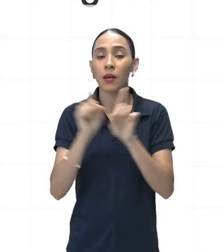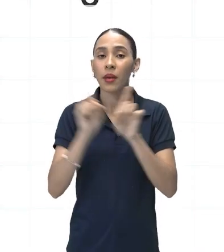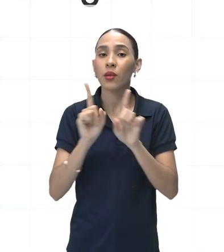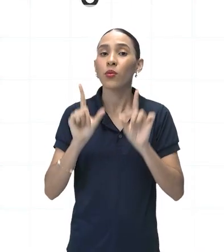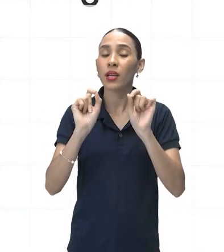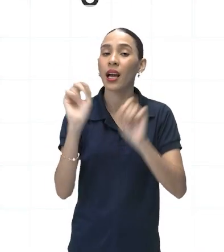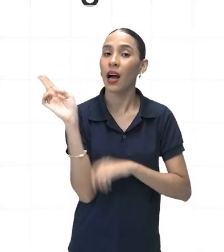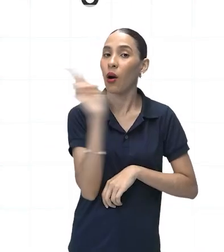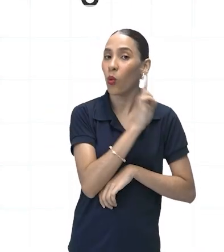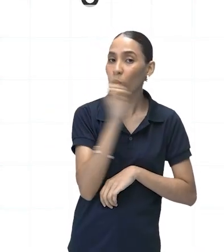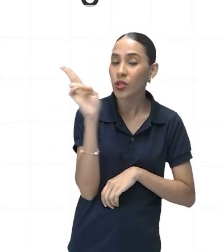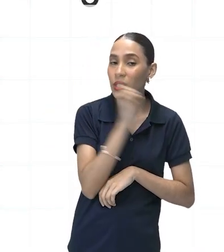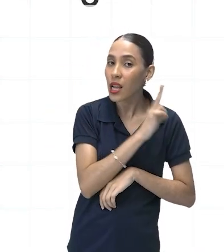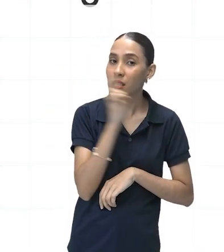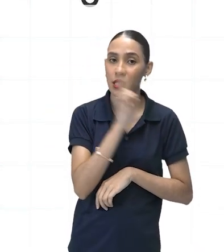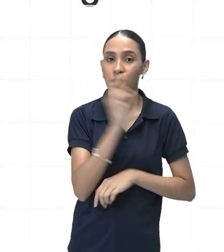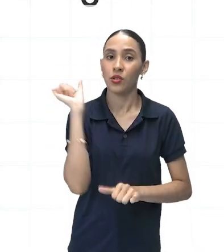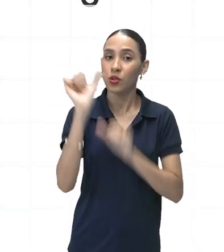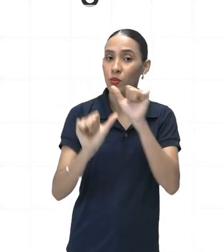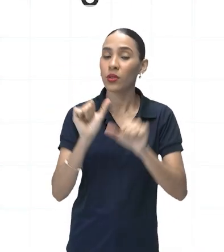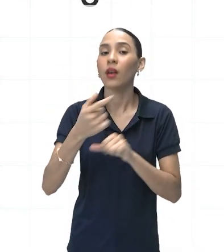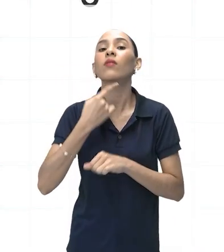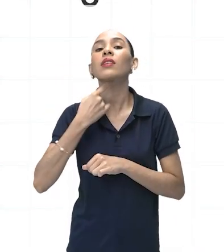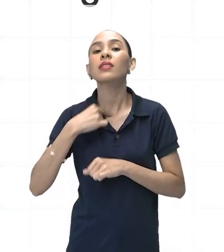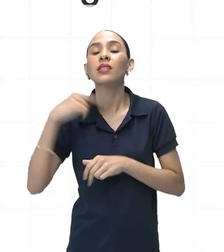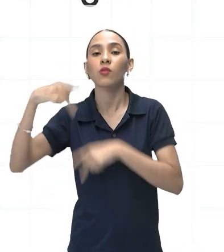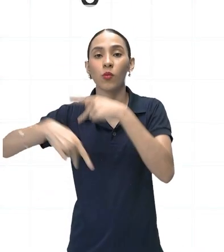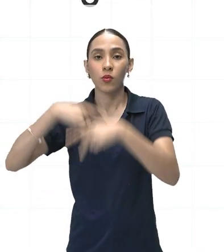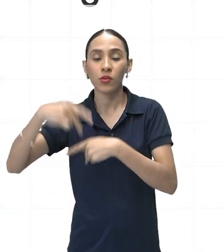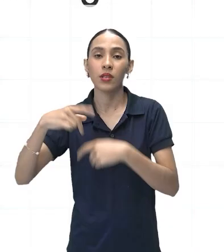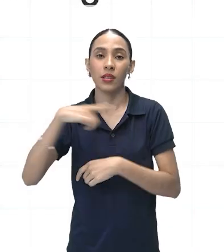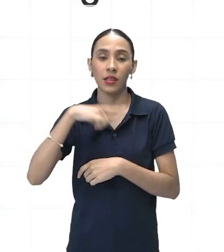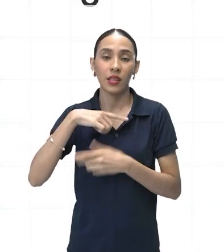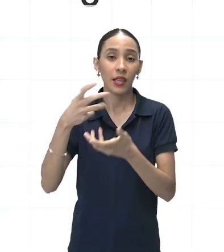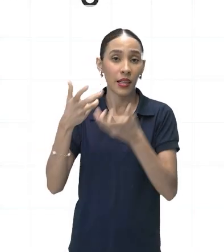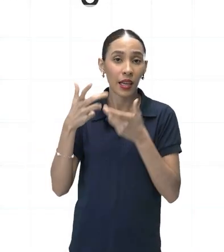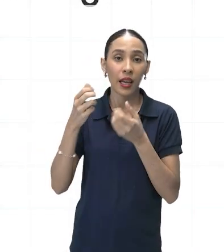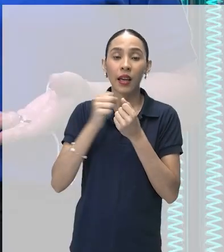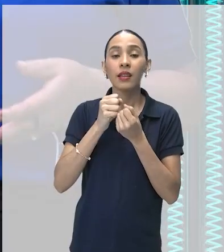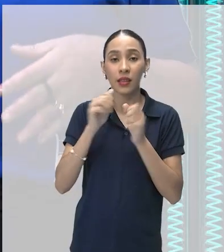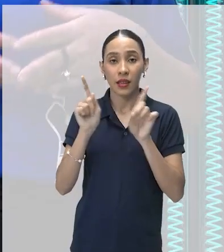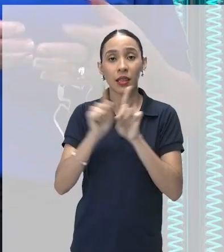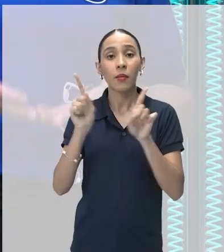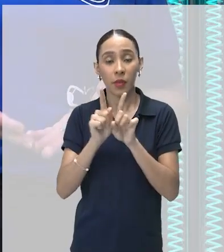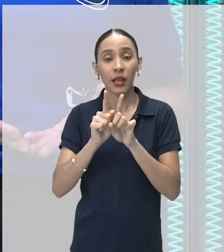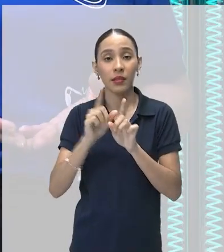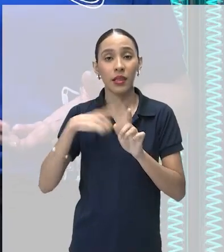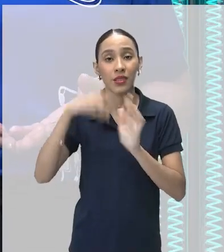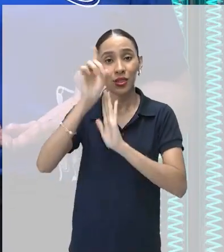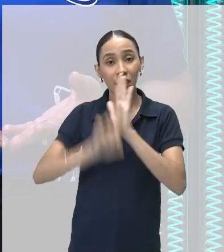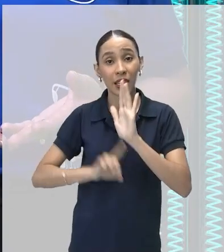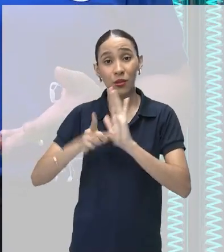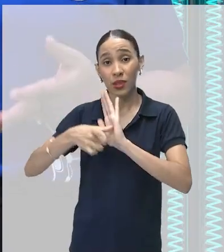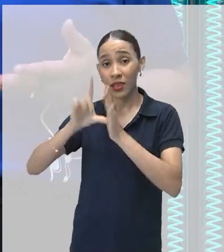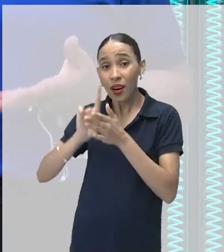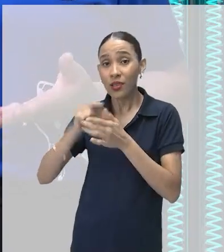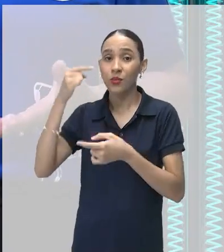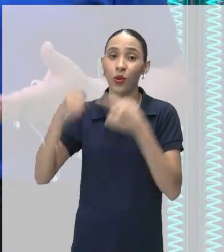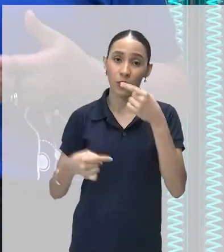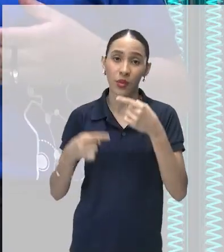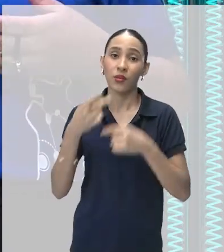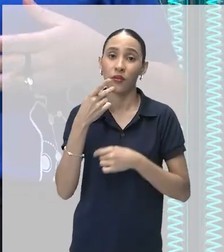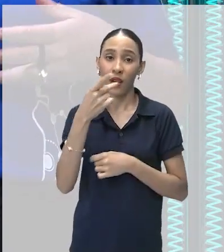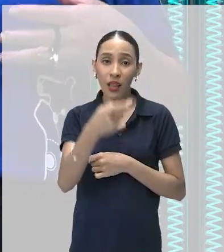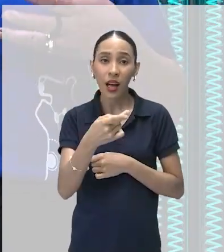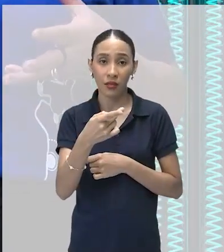a necessidade, a ansiedade, o desejo que a população quer falar e que era proibido, né,